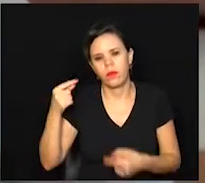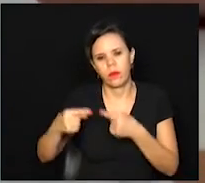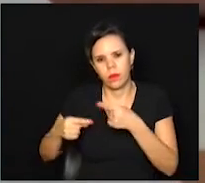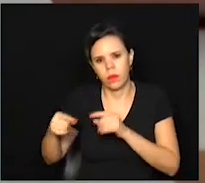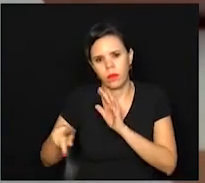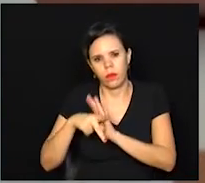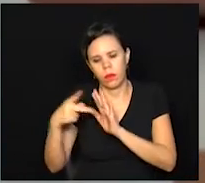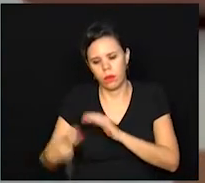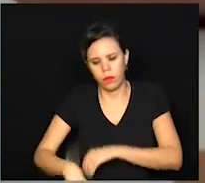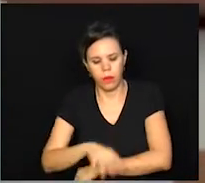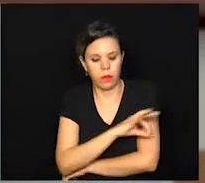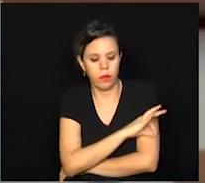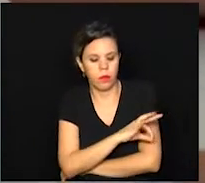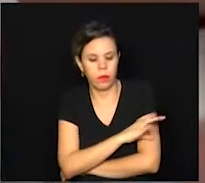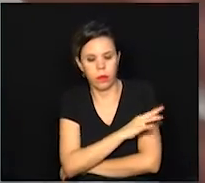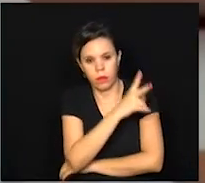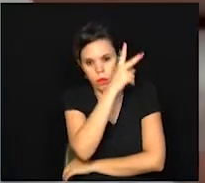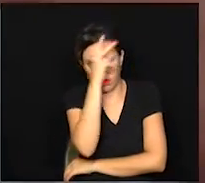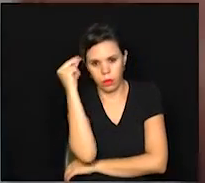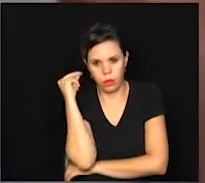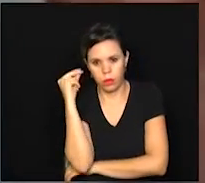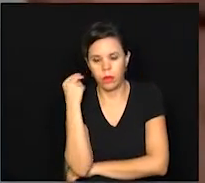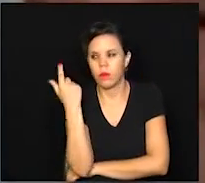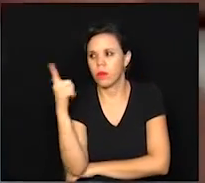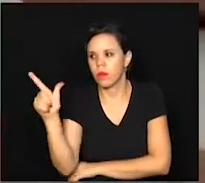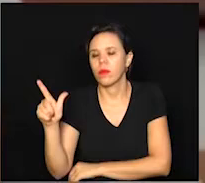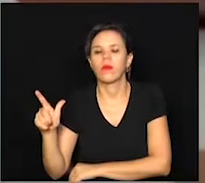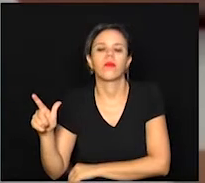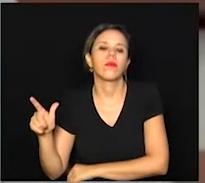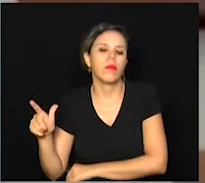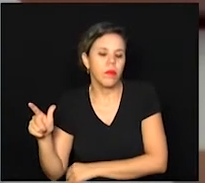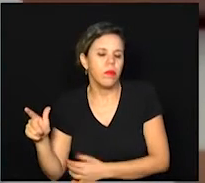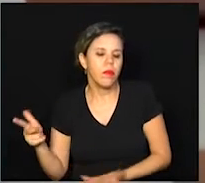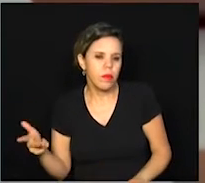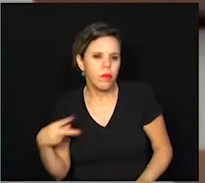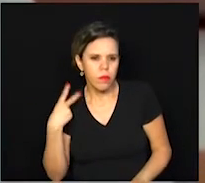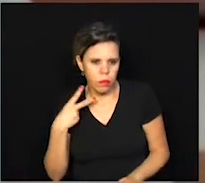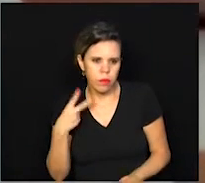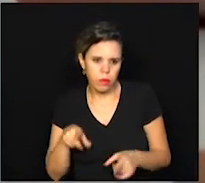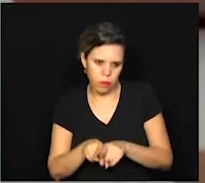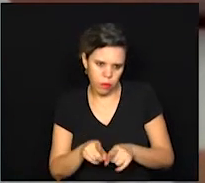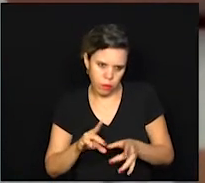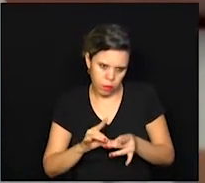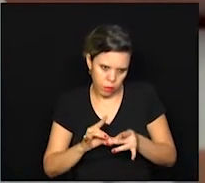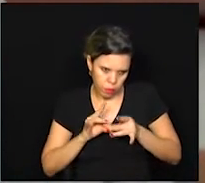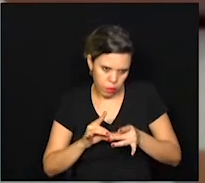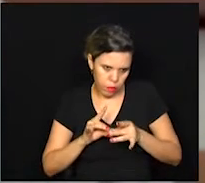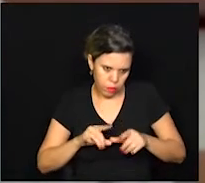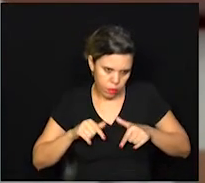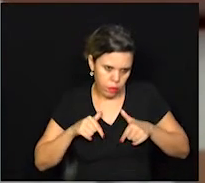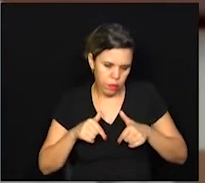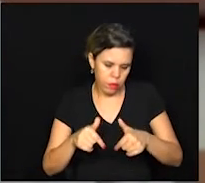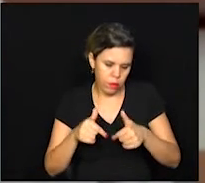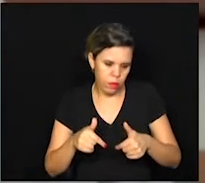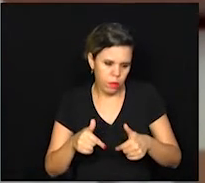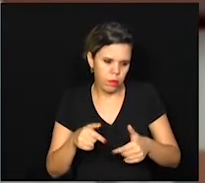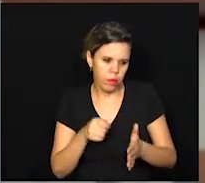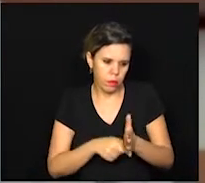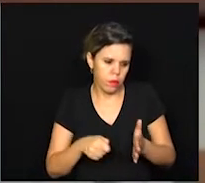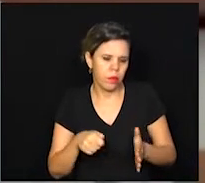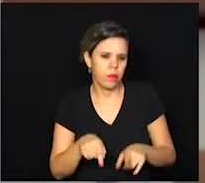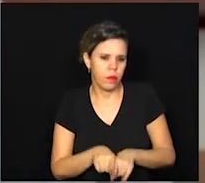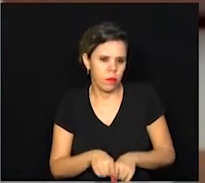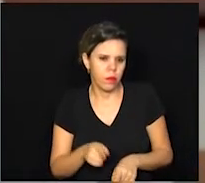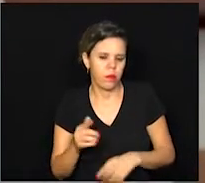própria prefeitura, outros parlamentares podem se engajar nessa pauta e